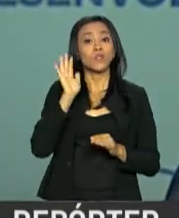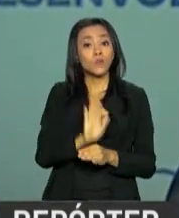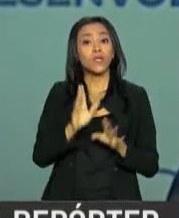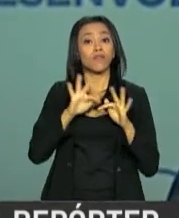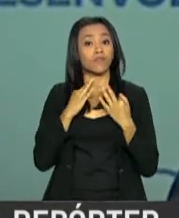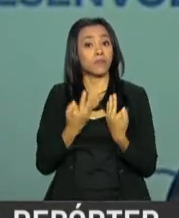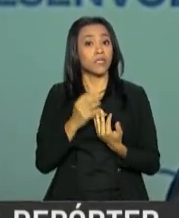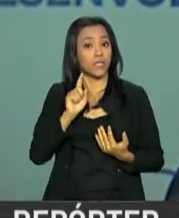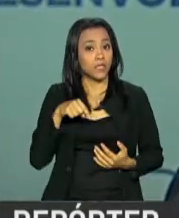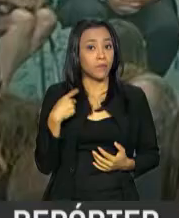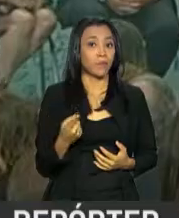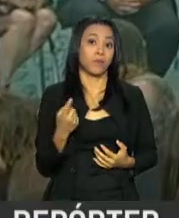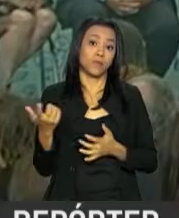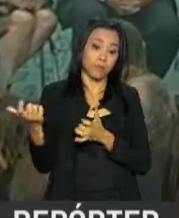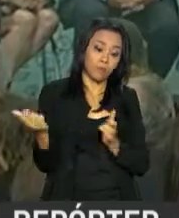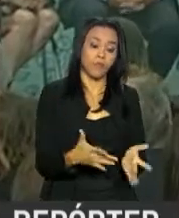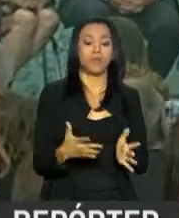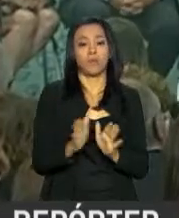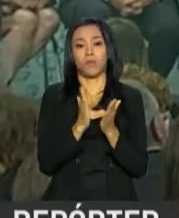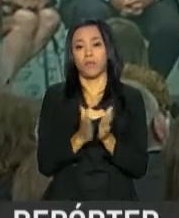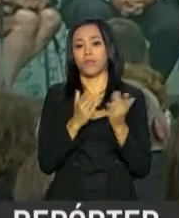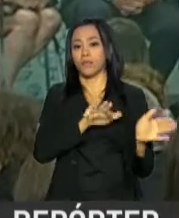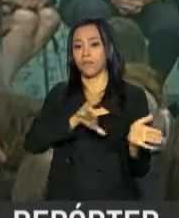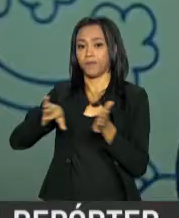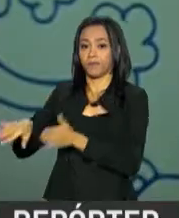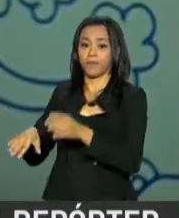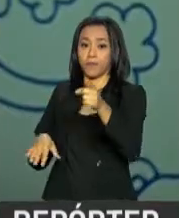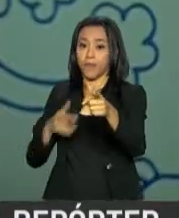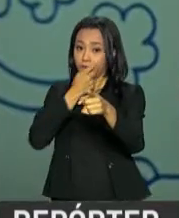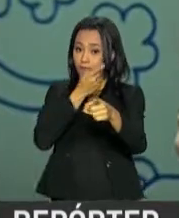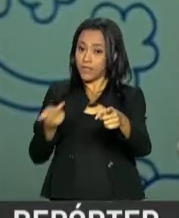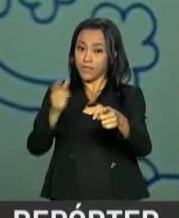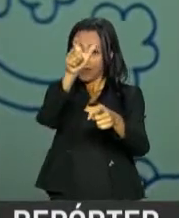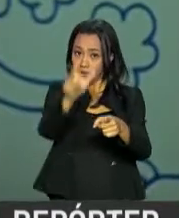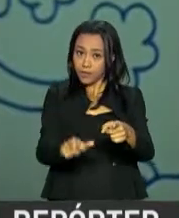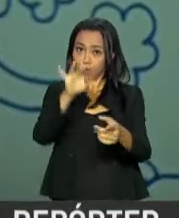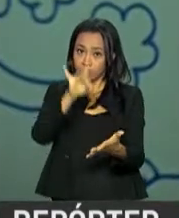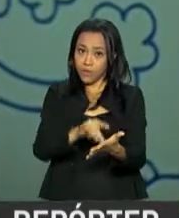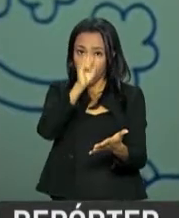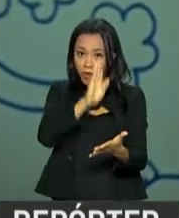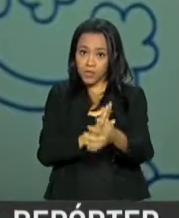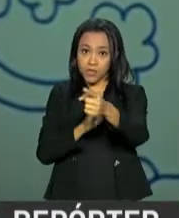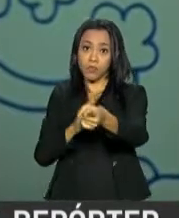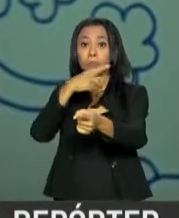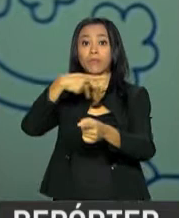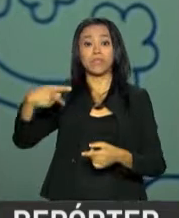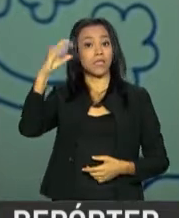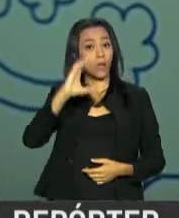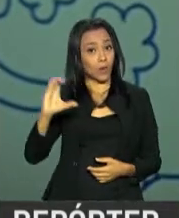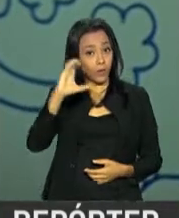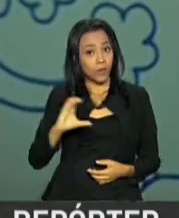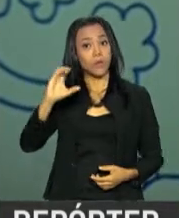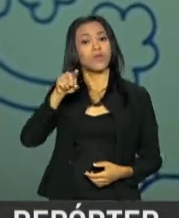família depois a sair da pobreza. Em visita oficial ao Brasil, o presidente colombiano, Juan Manuel Santos, disse que há dois anos